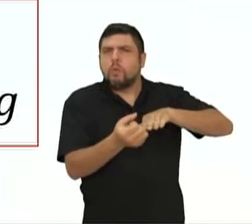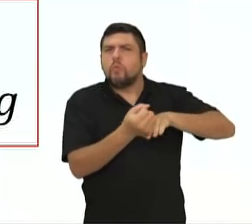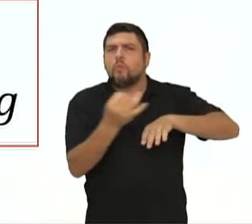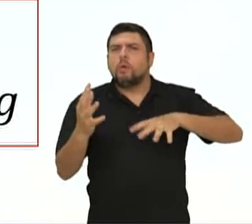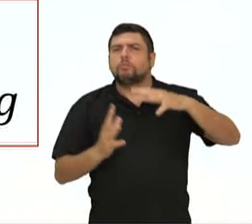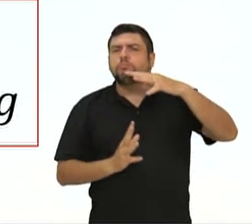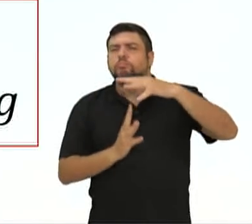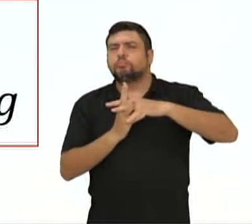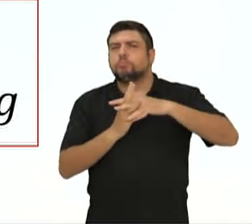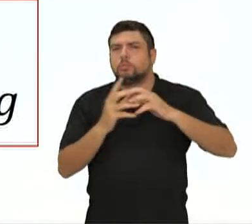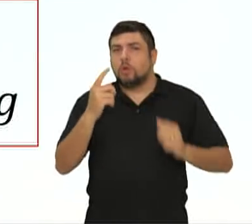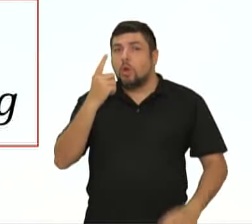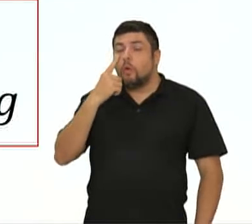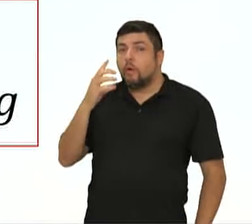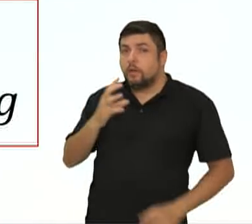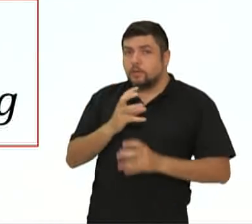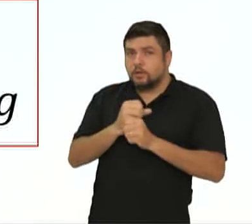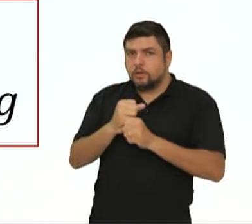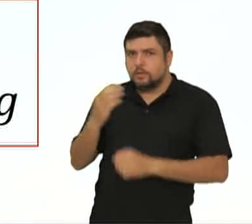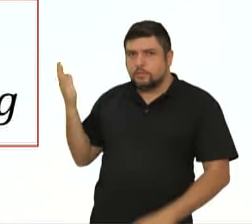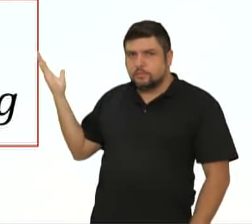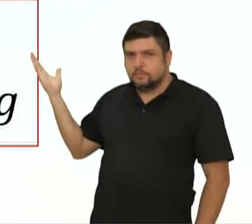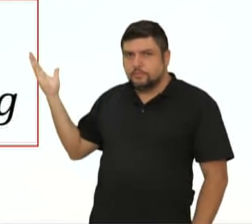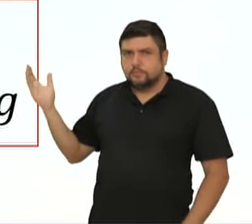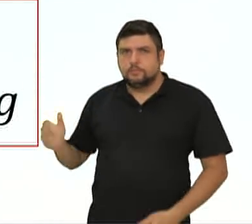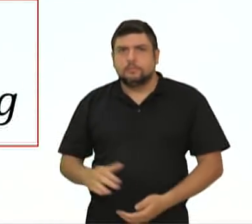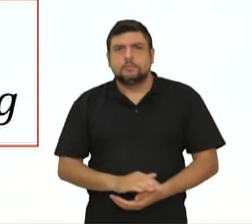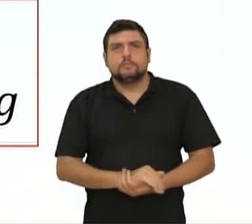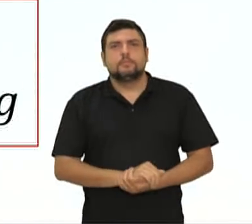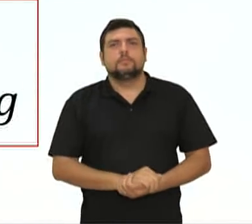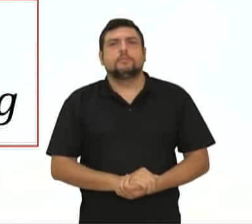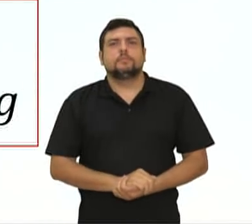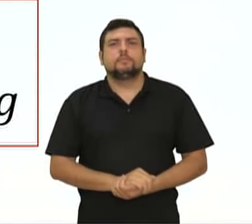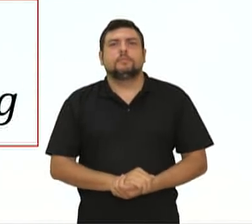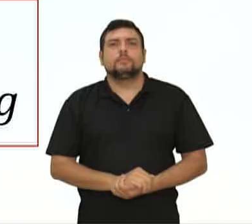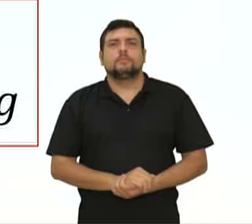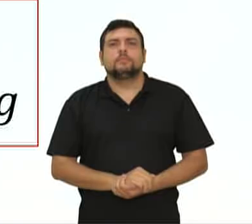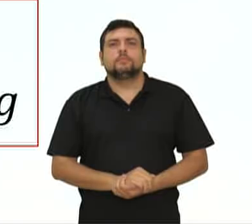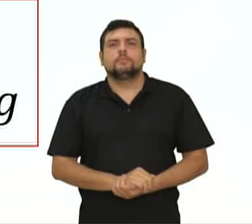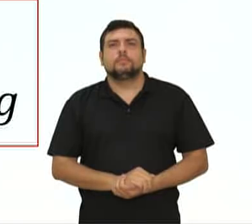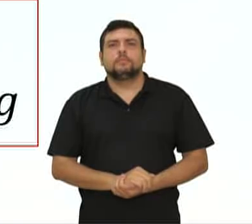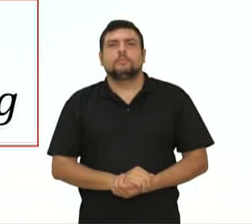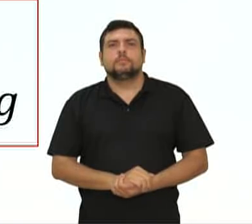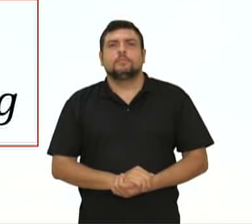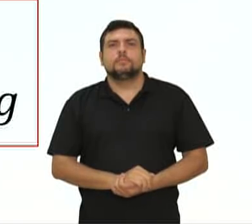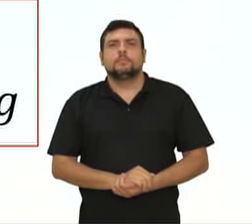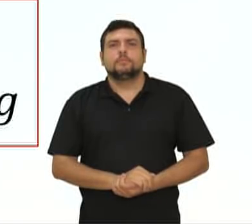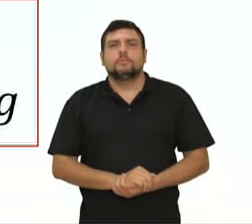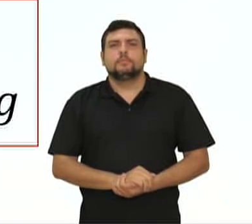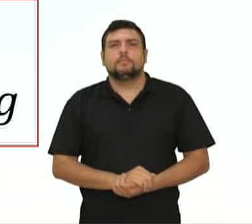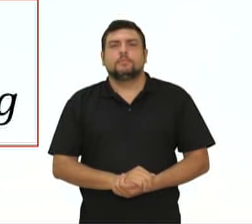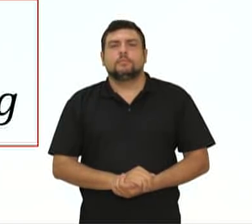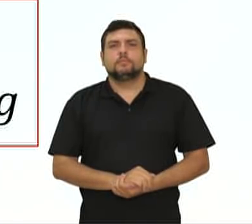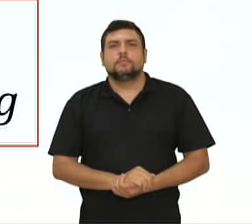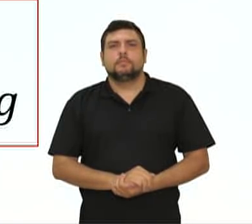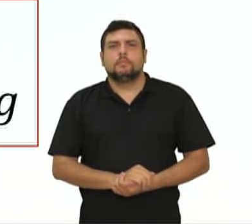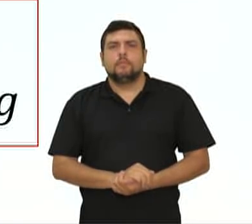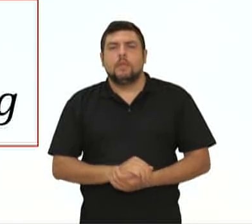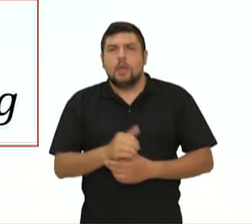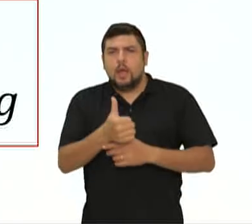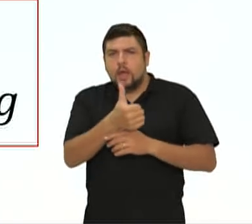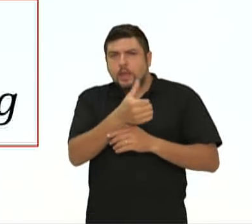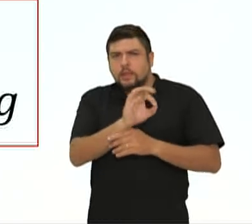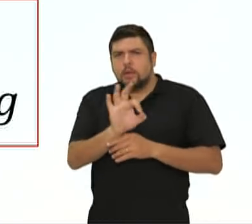4.300 quilos a massa do trator, né, vezes o 10% dessa capacidade. Então, como que eu fiz aqui? O 10% não é o 10